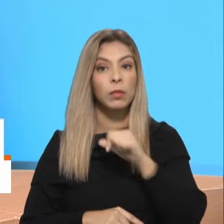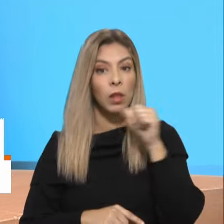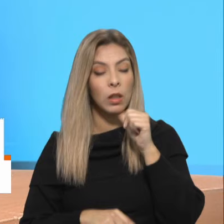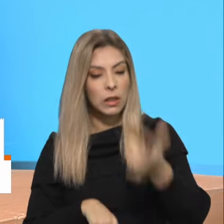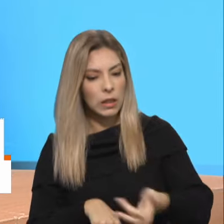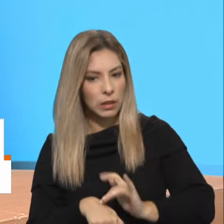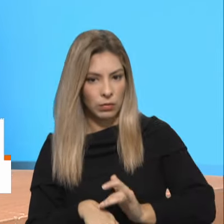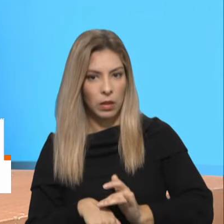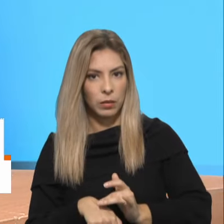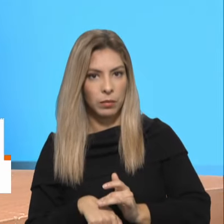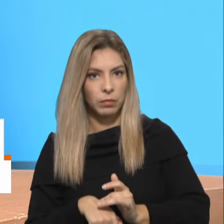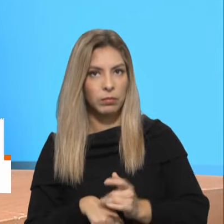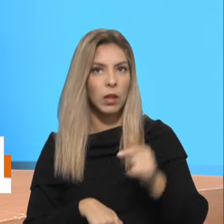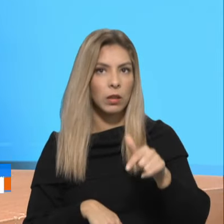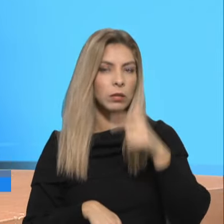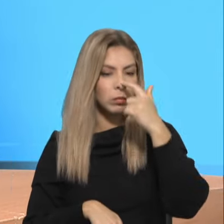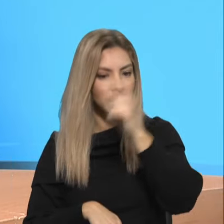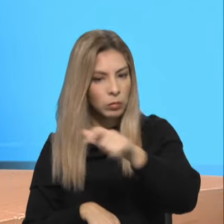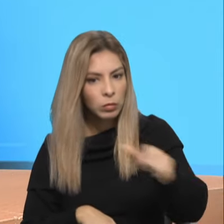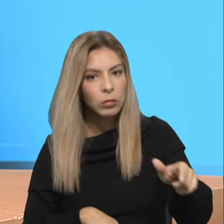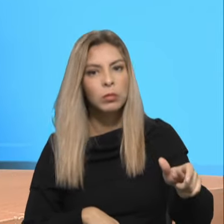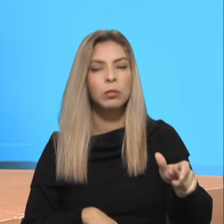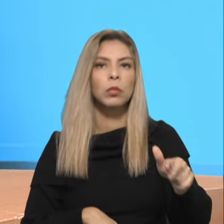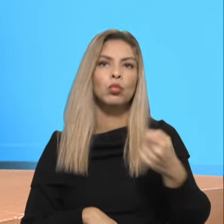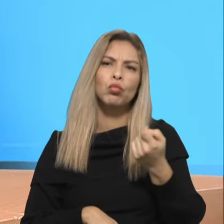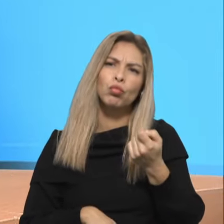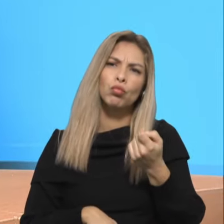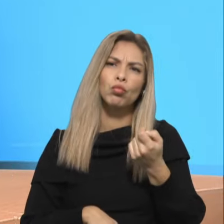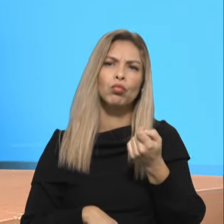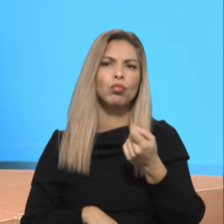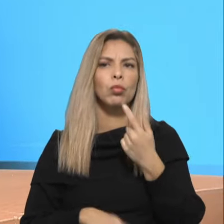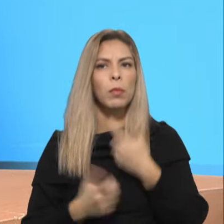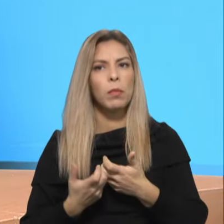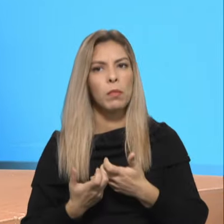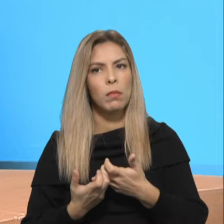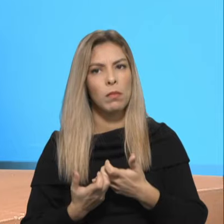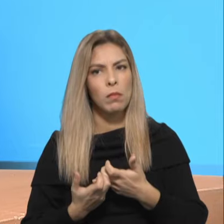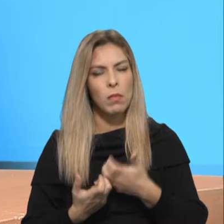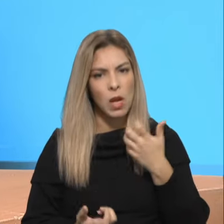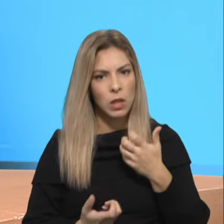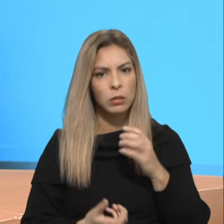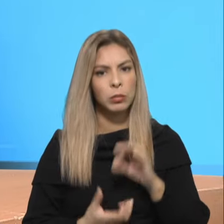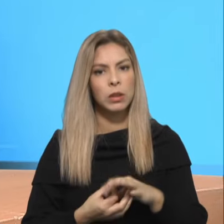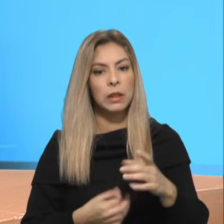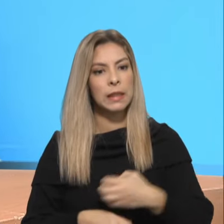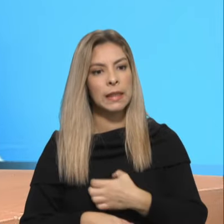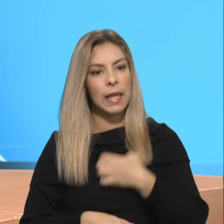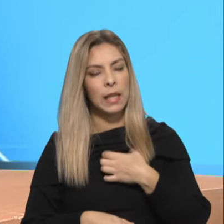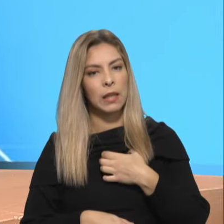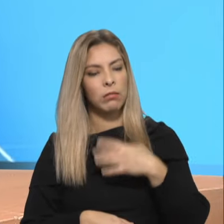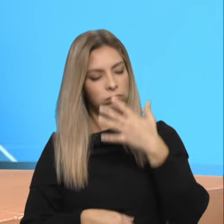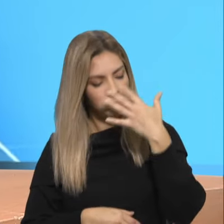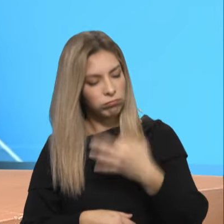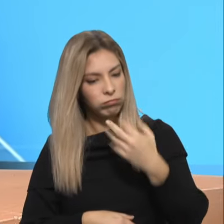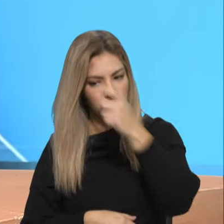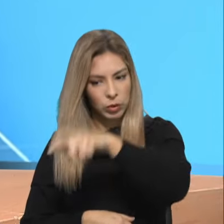sensibilidade, a piedade popular, ou de uma maneira um pouco mais precisa e mais teológica, aquilo que é chamado o sentido da fé dos crentes.